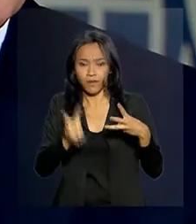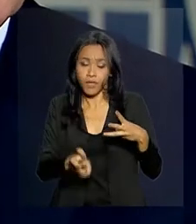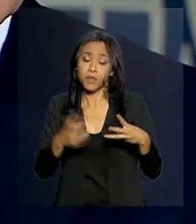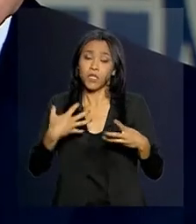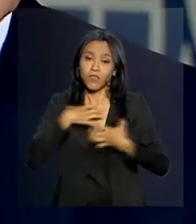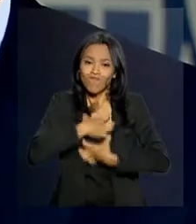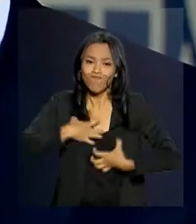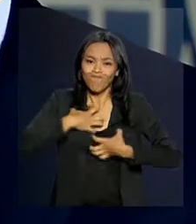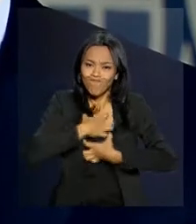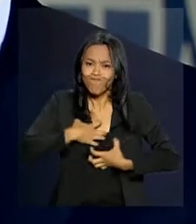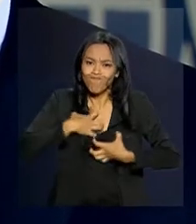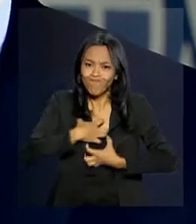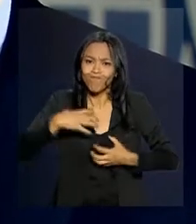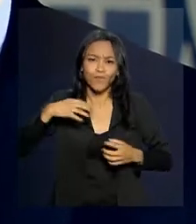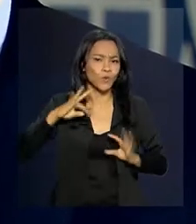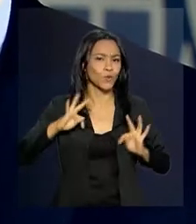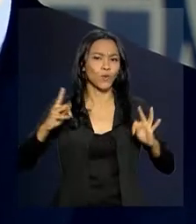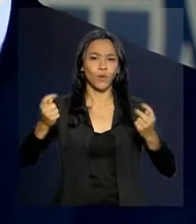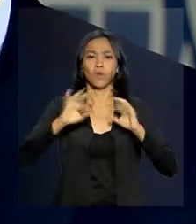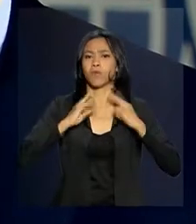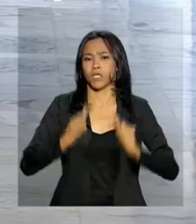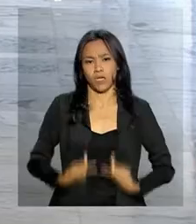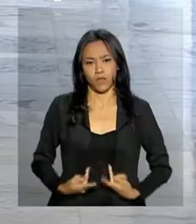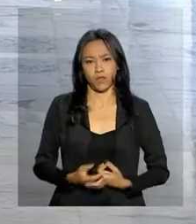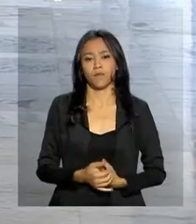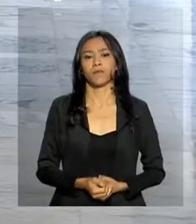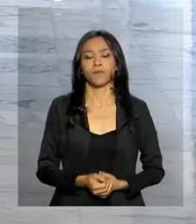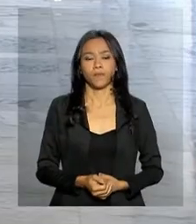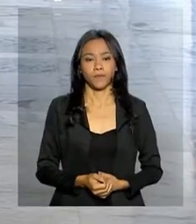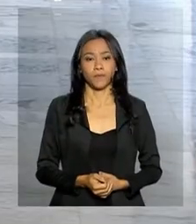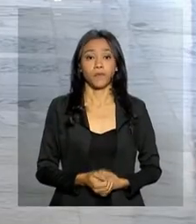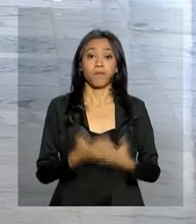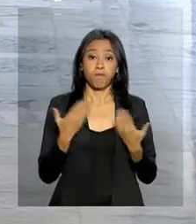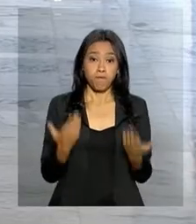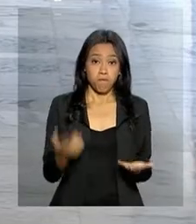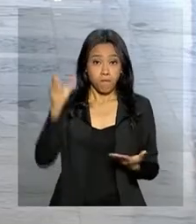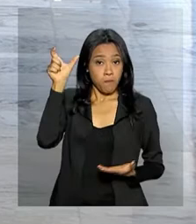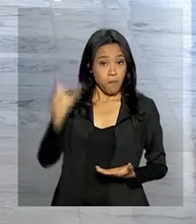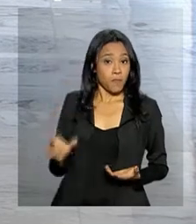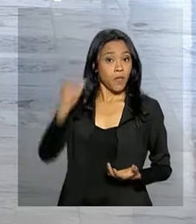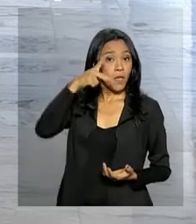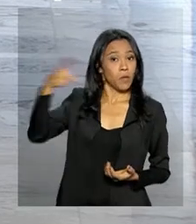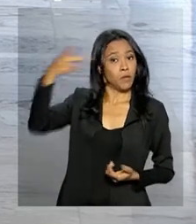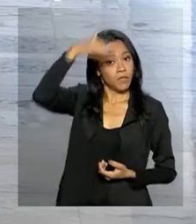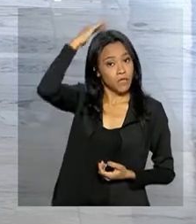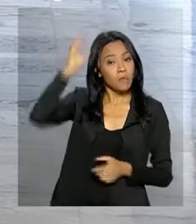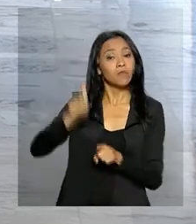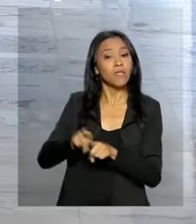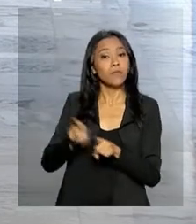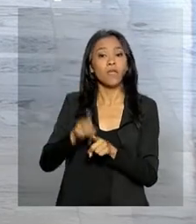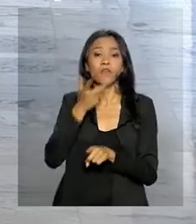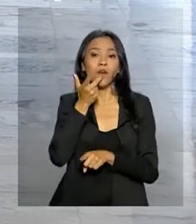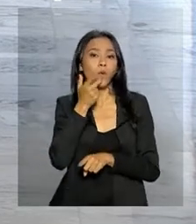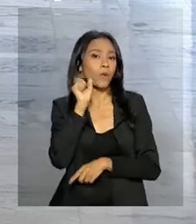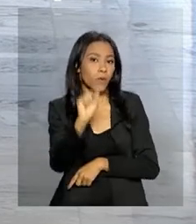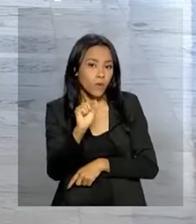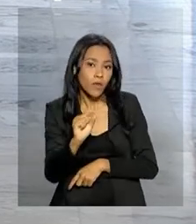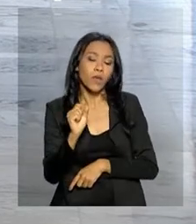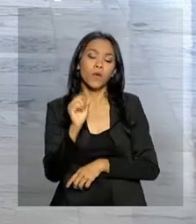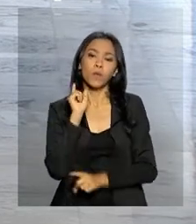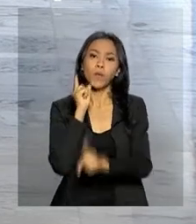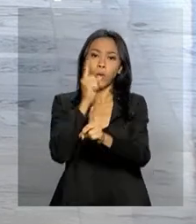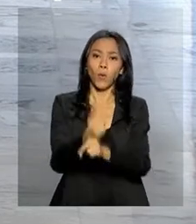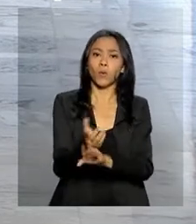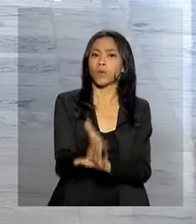hoje toda humanidade e o presidente michel temer falou ainda sobre o encontro que teve com empresários